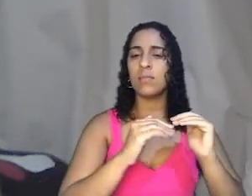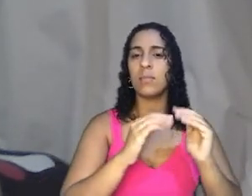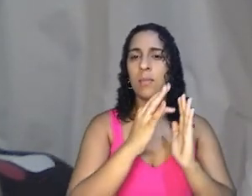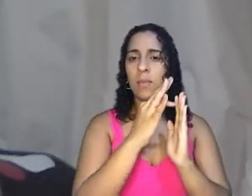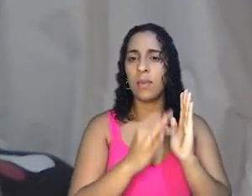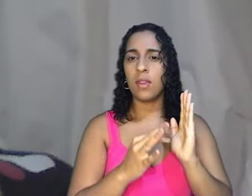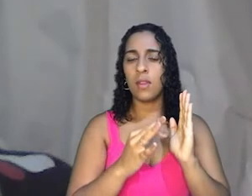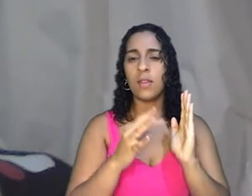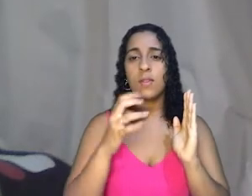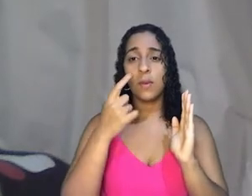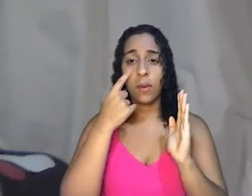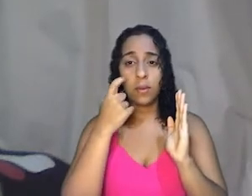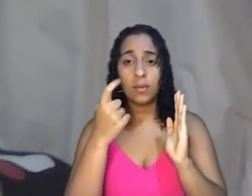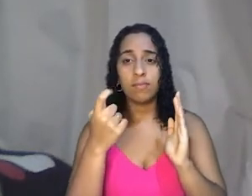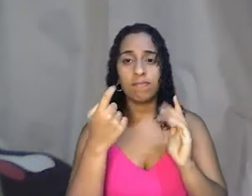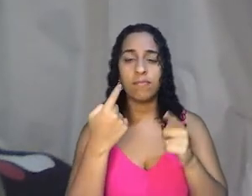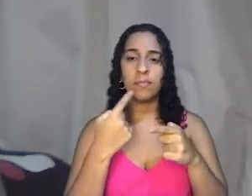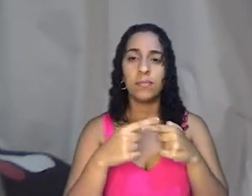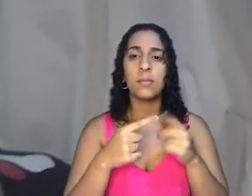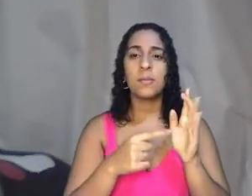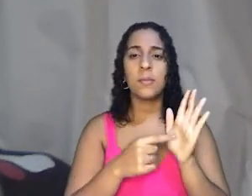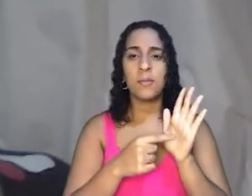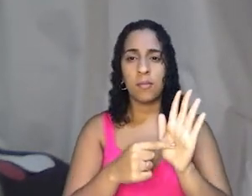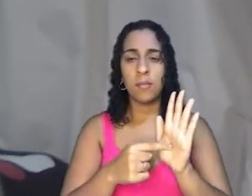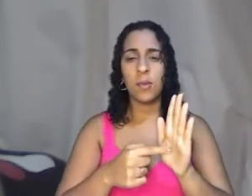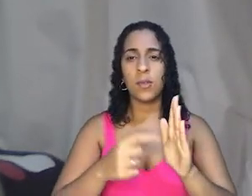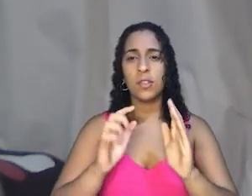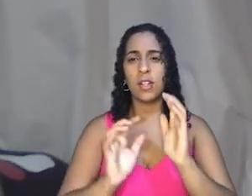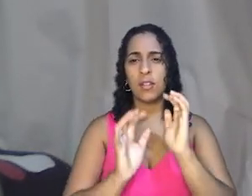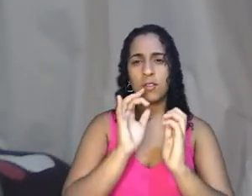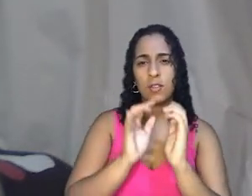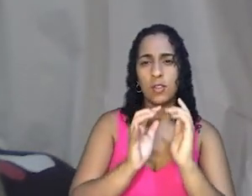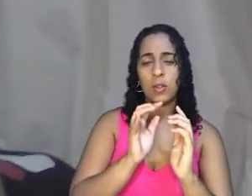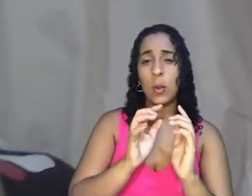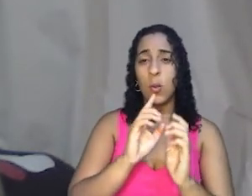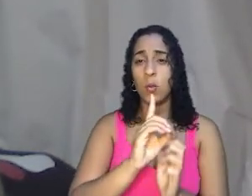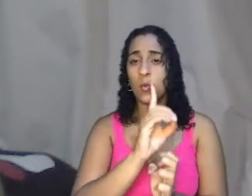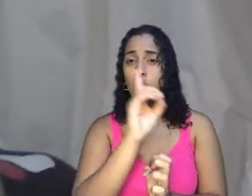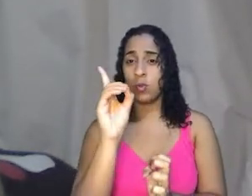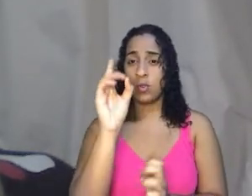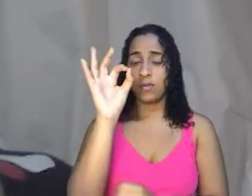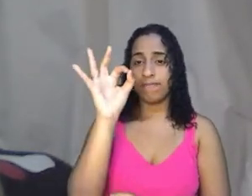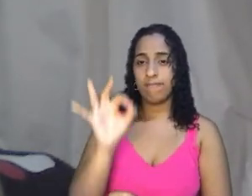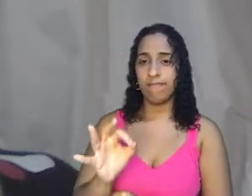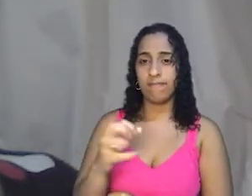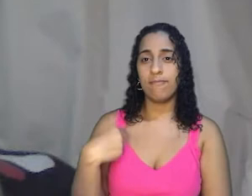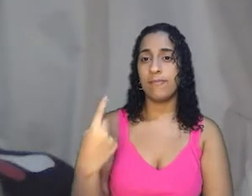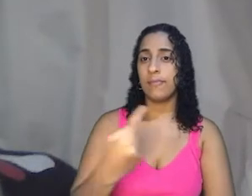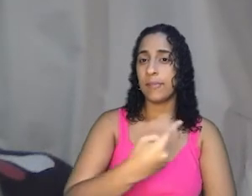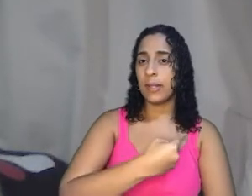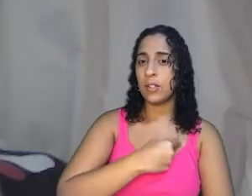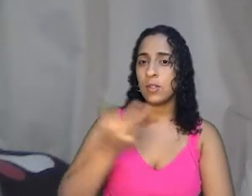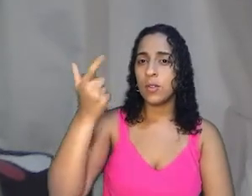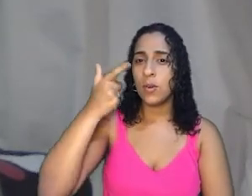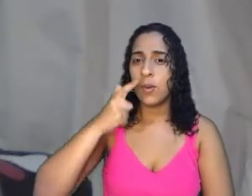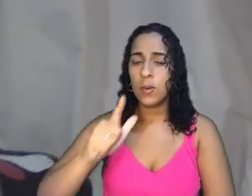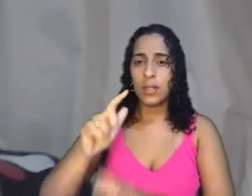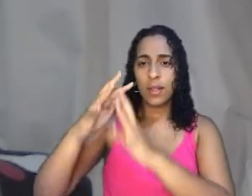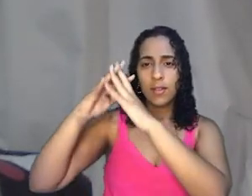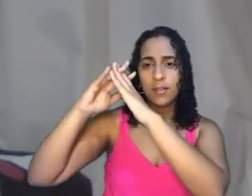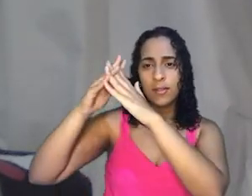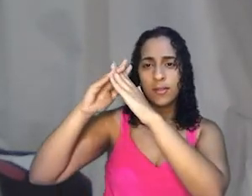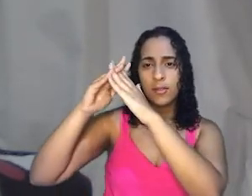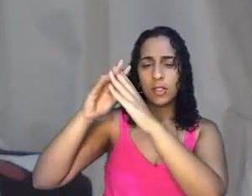muito interessante porque ele traz a disputa em torno de uma data fazendo com que a gente consiga refletir e levar